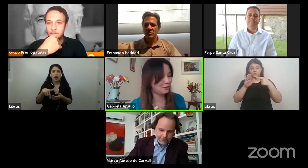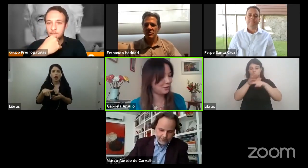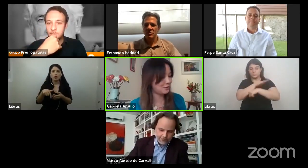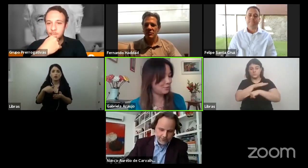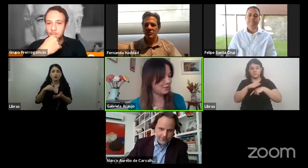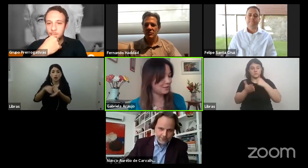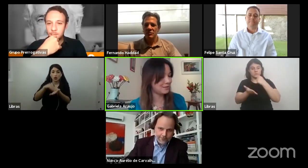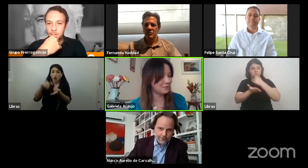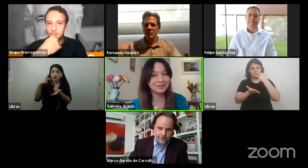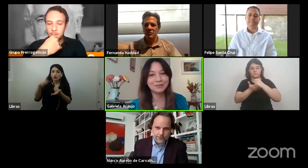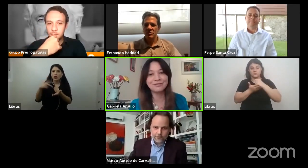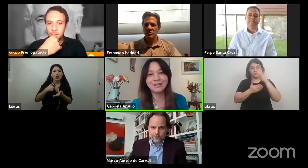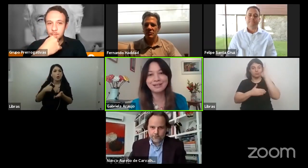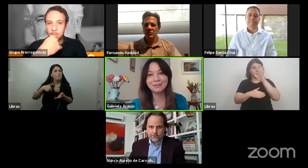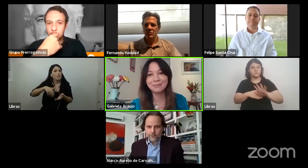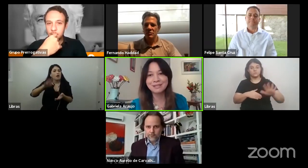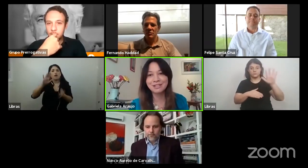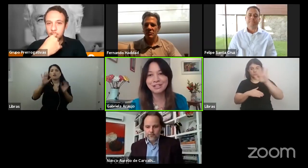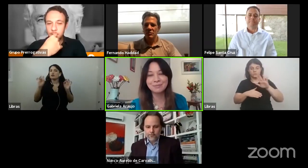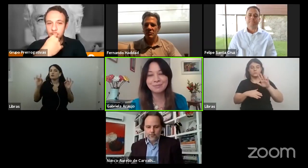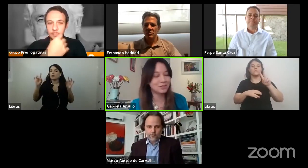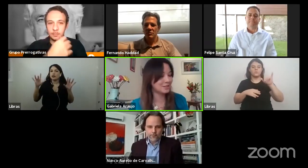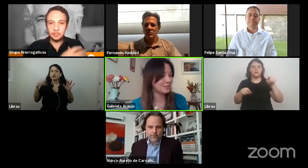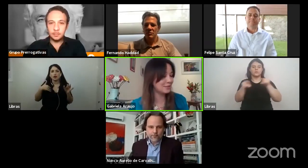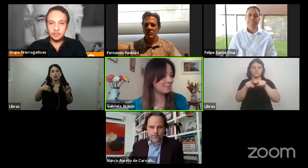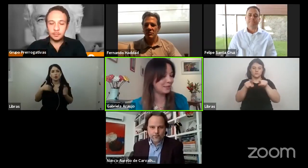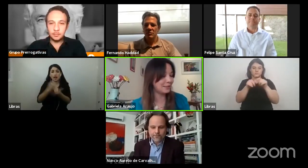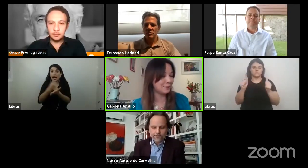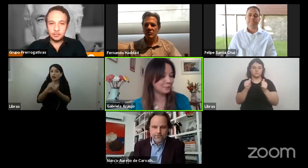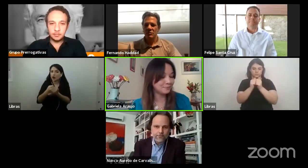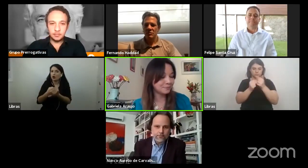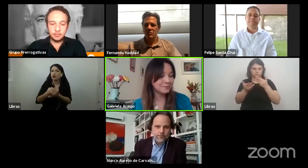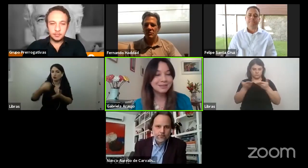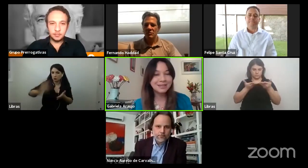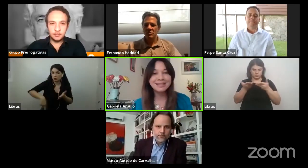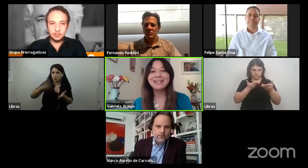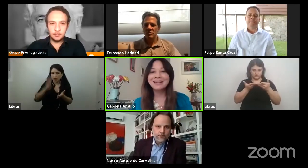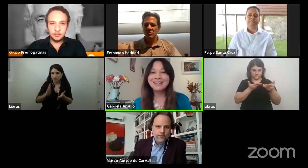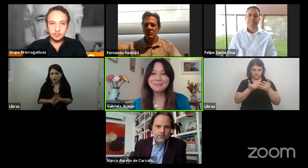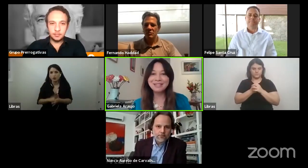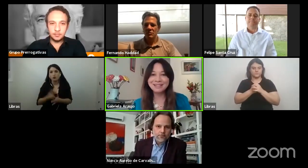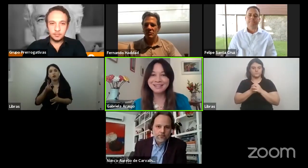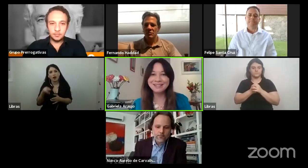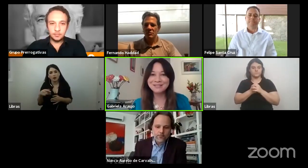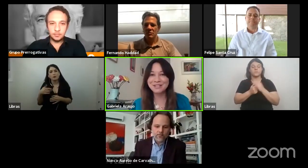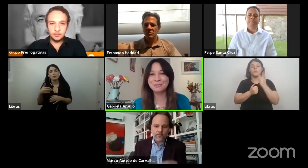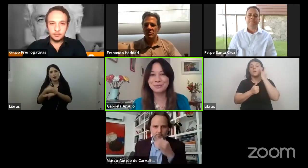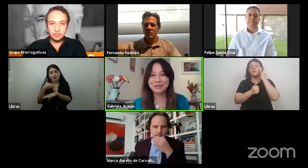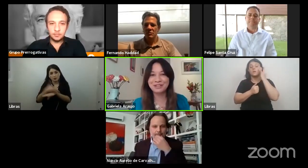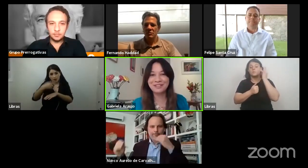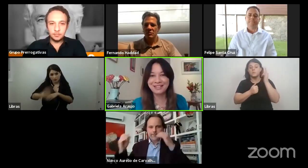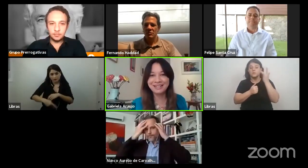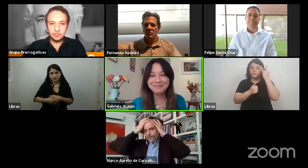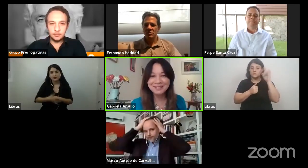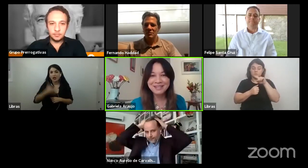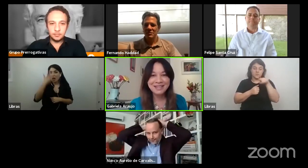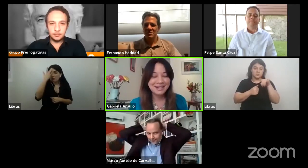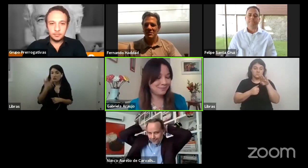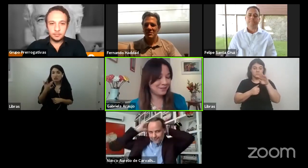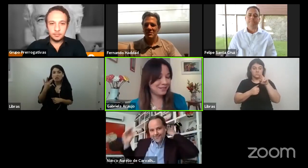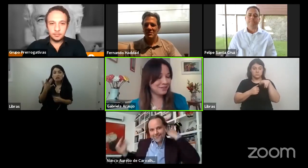especializado em cartórios do Brasil, então vai estar presente aí na mediação desse painel. E amanhã, não sei se o Bruno quer